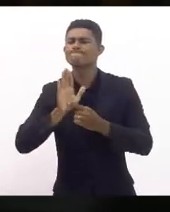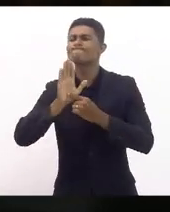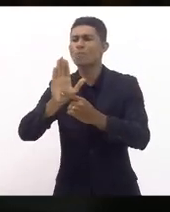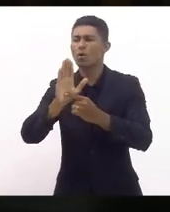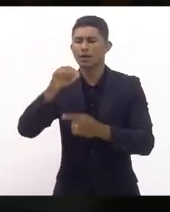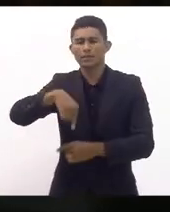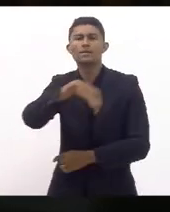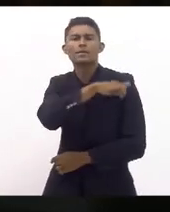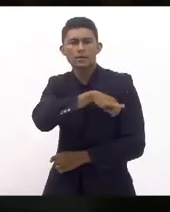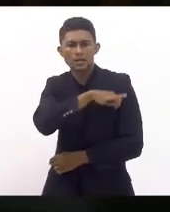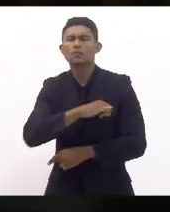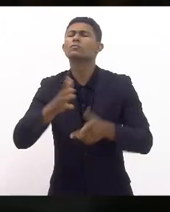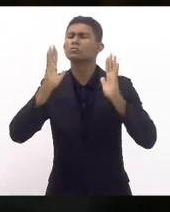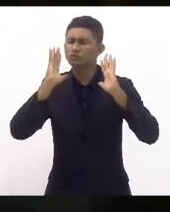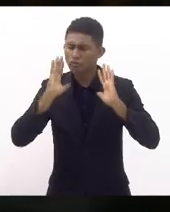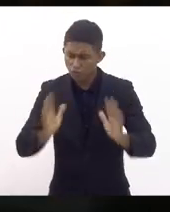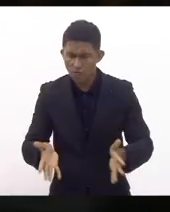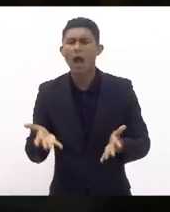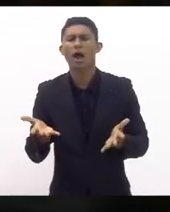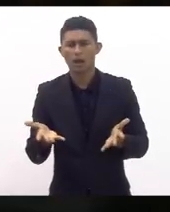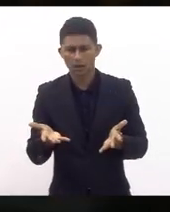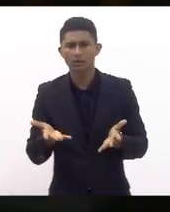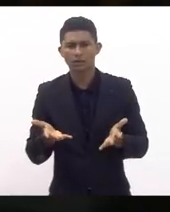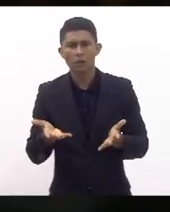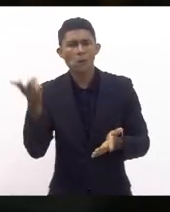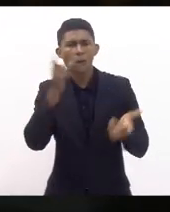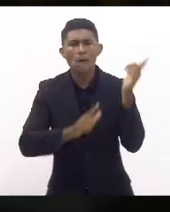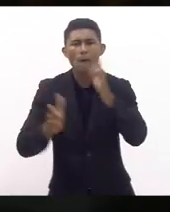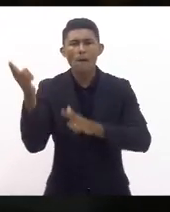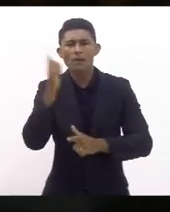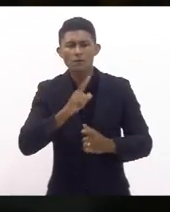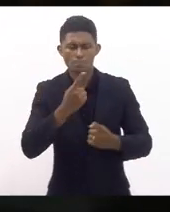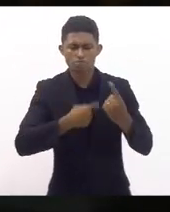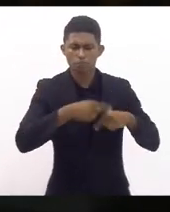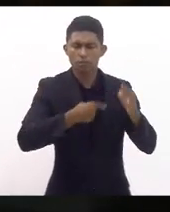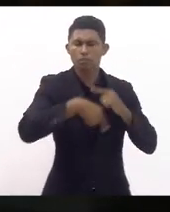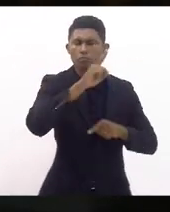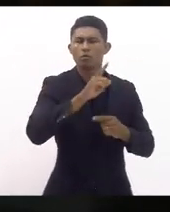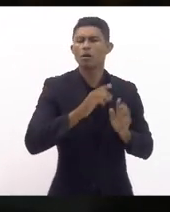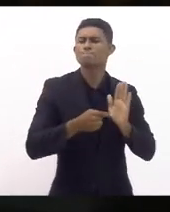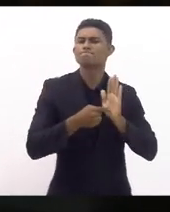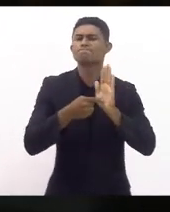Rio de Janeiro já tinha feito boa parte da sua recuperação e que, portanto,